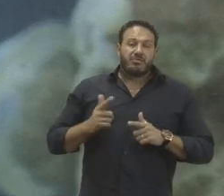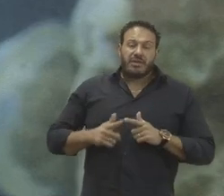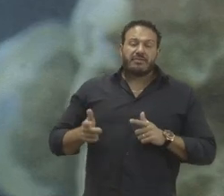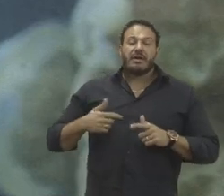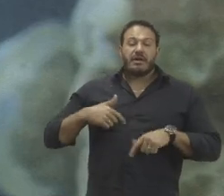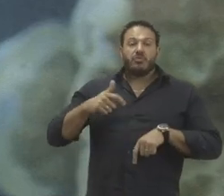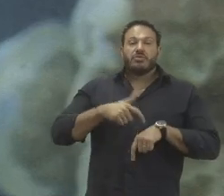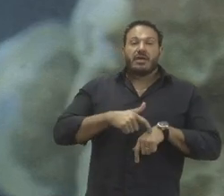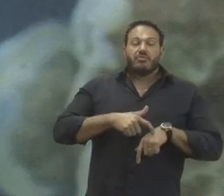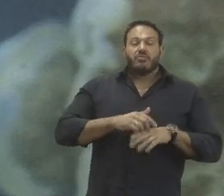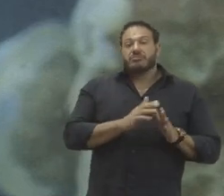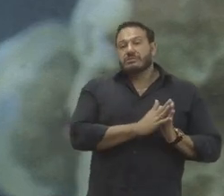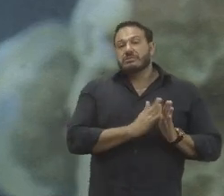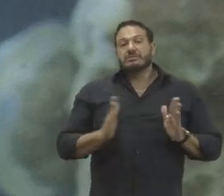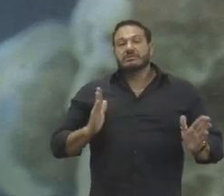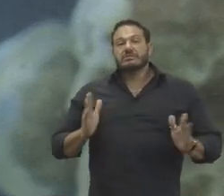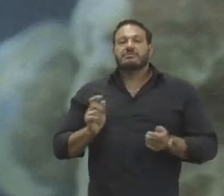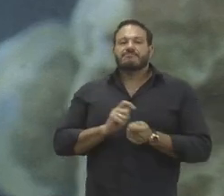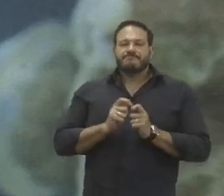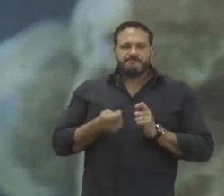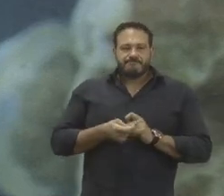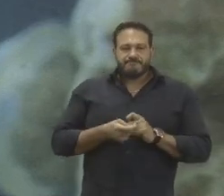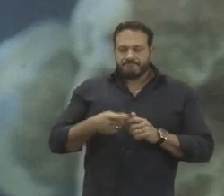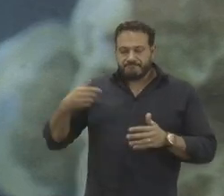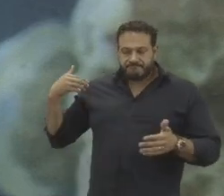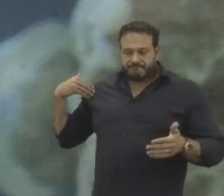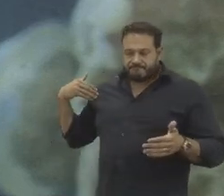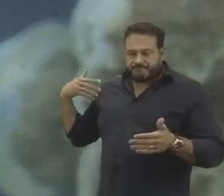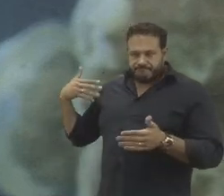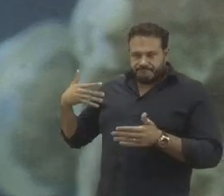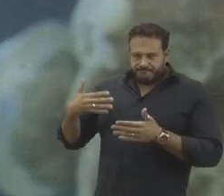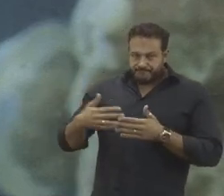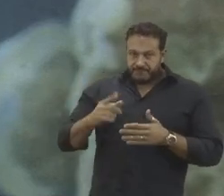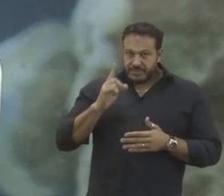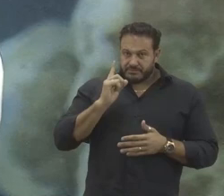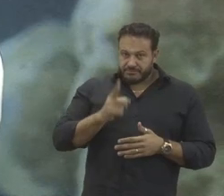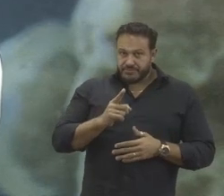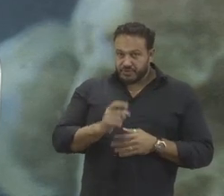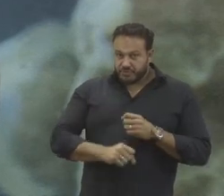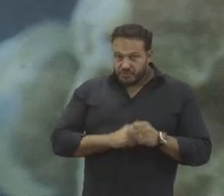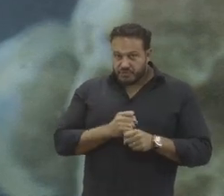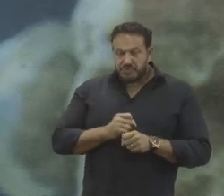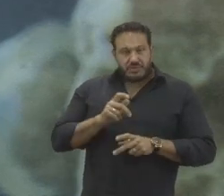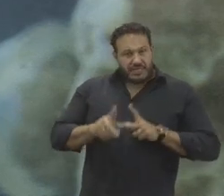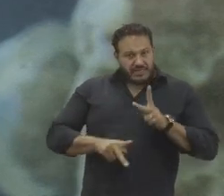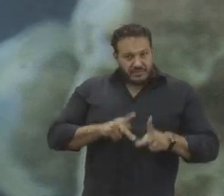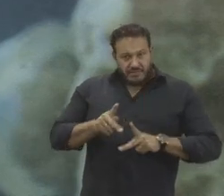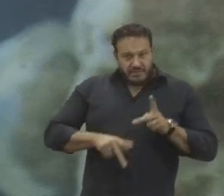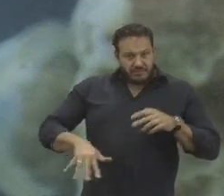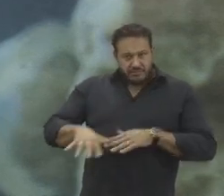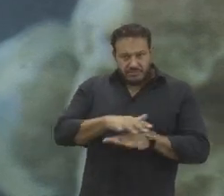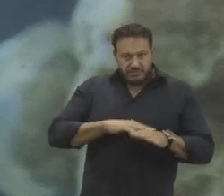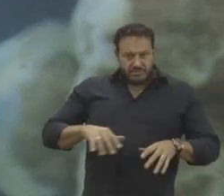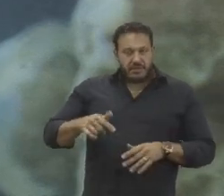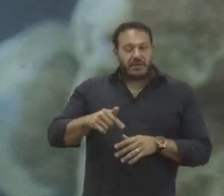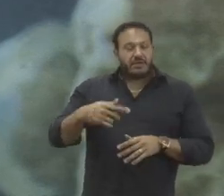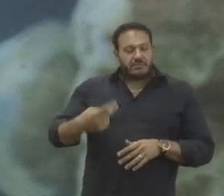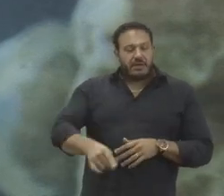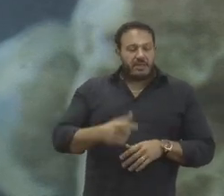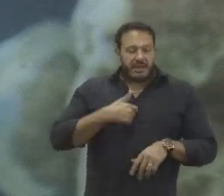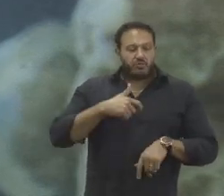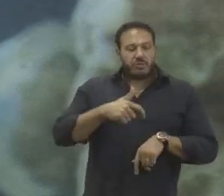essa adaptação ao longo de 1000 anos esse povos como o inui tiveram tempo para se